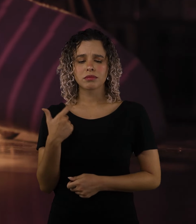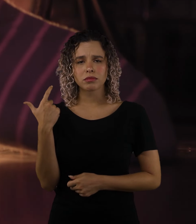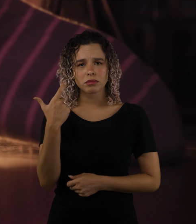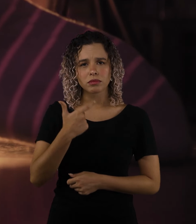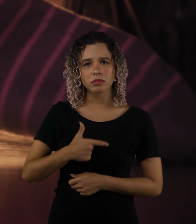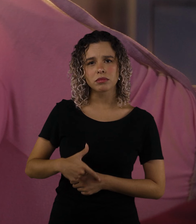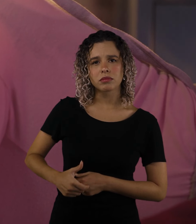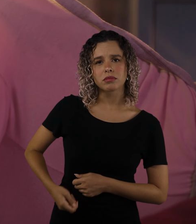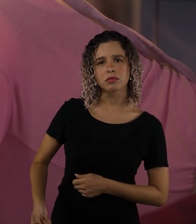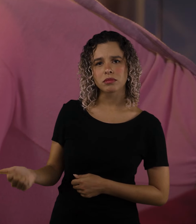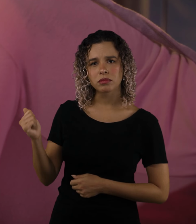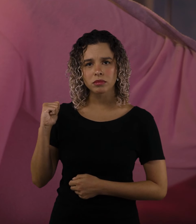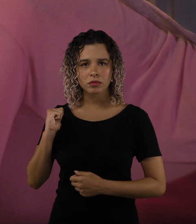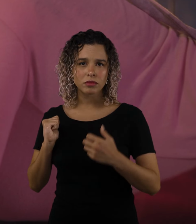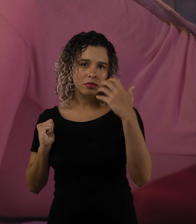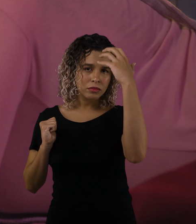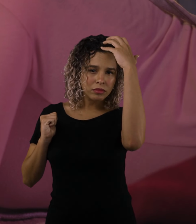De bruços sobre o tapete, vejo